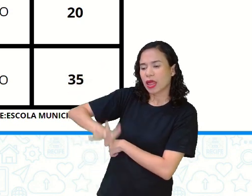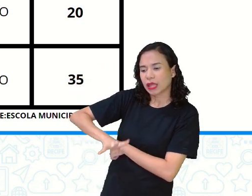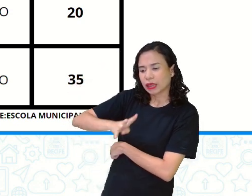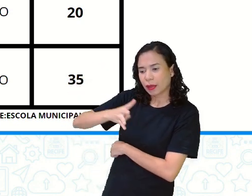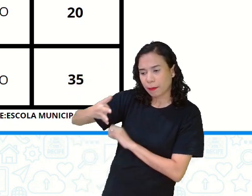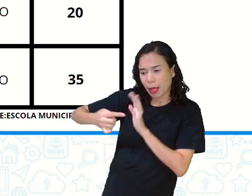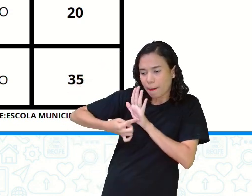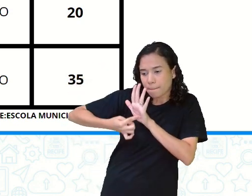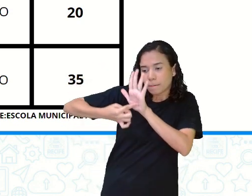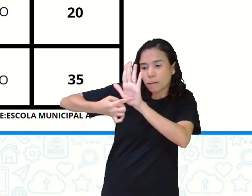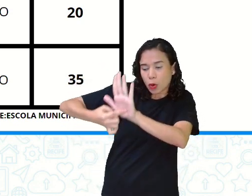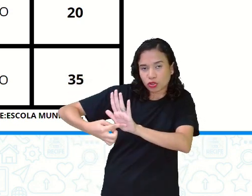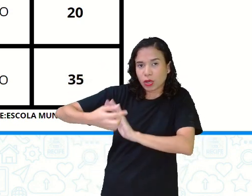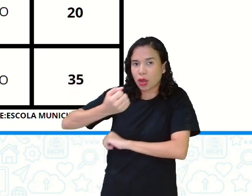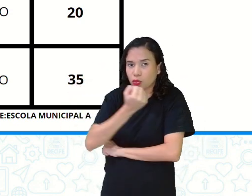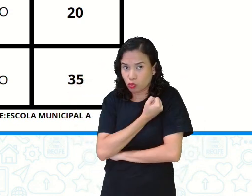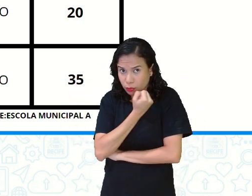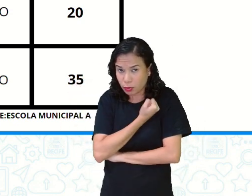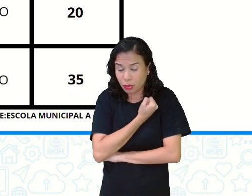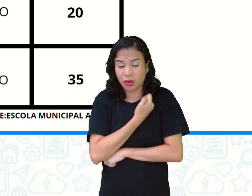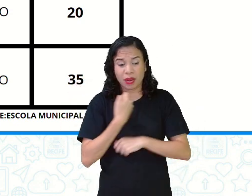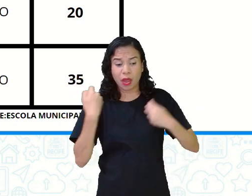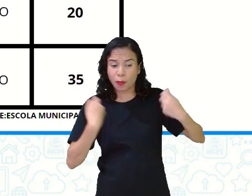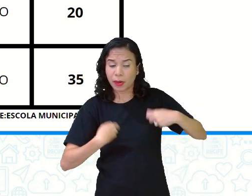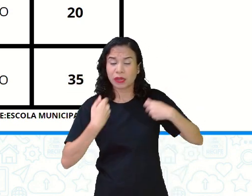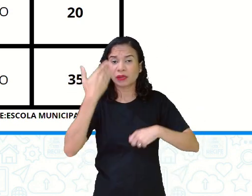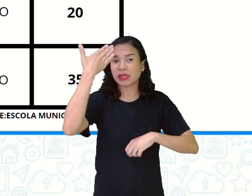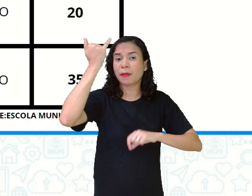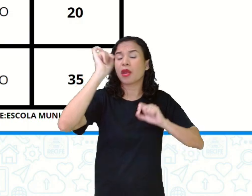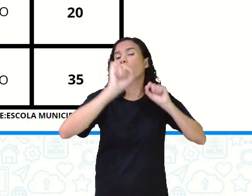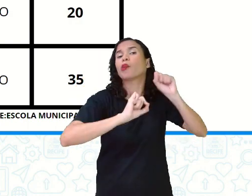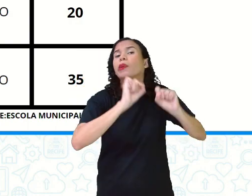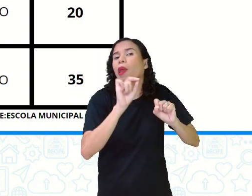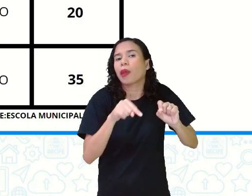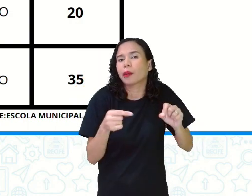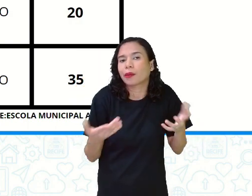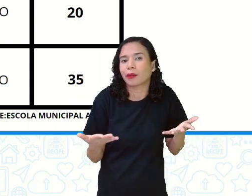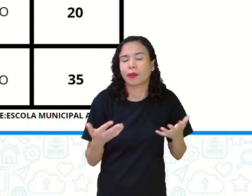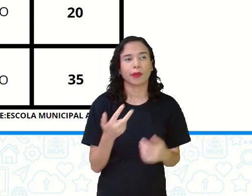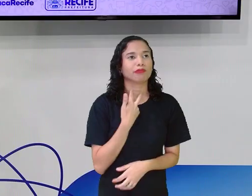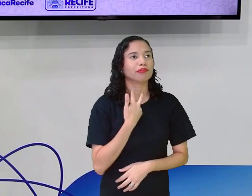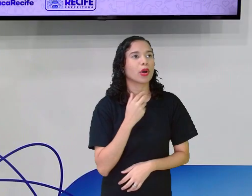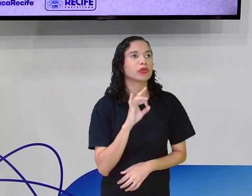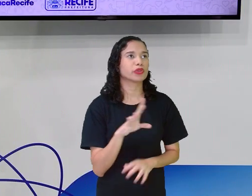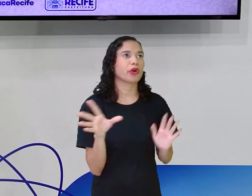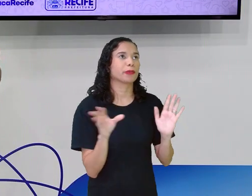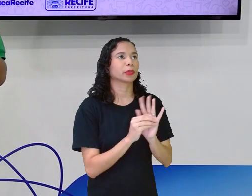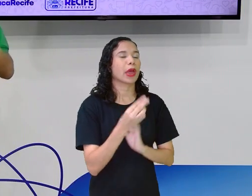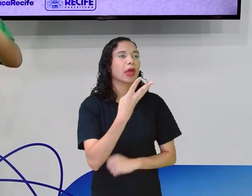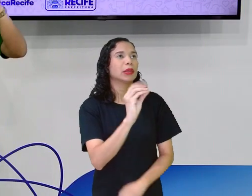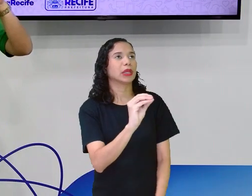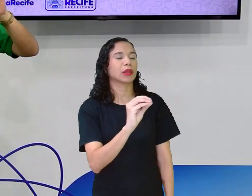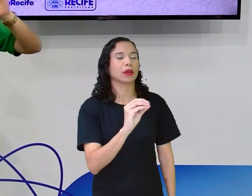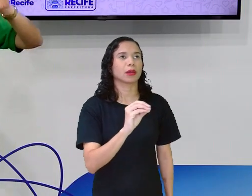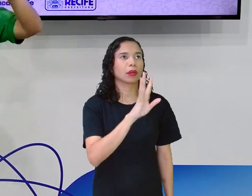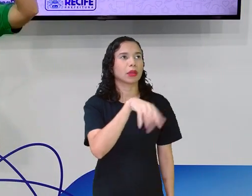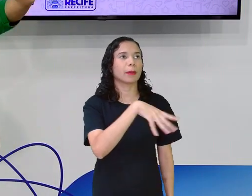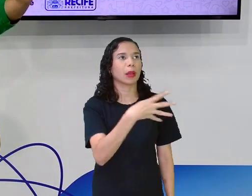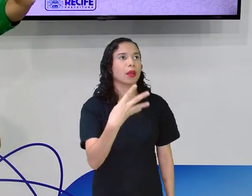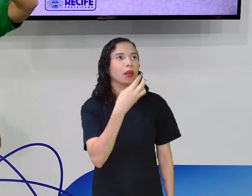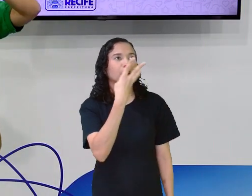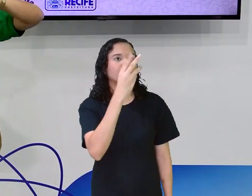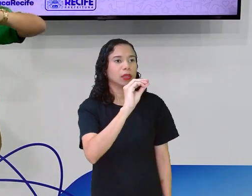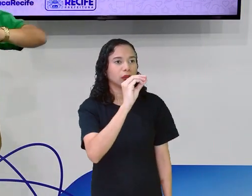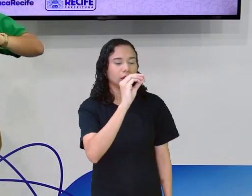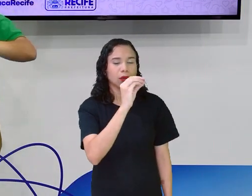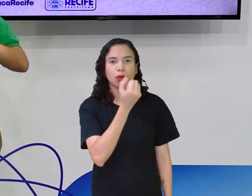com representação numérica, eu preciso saber do que se trata. Eu não posso só colocar 30. Se eu colocar uma tabela com